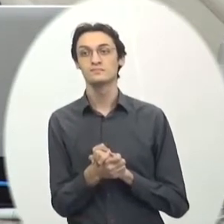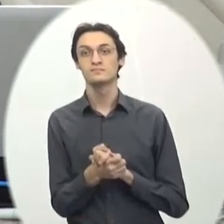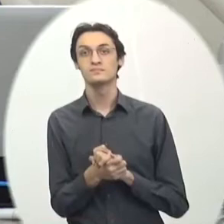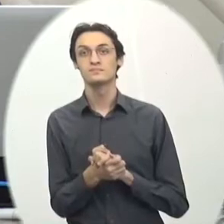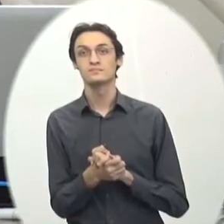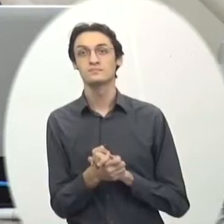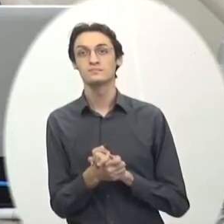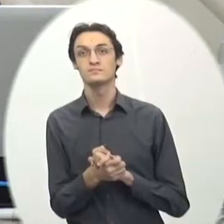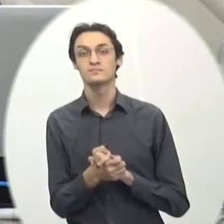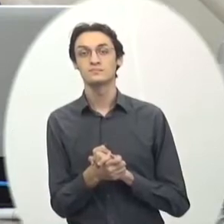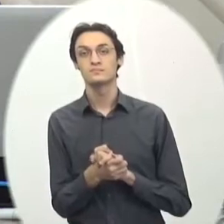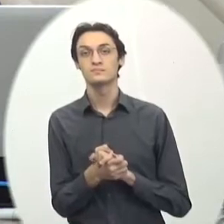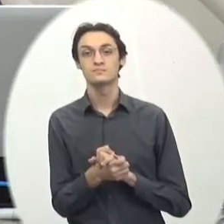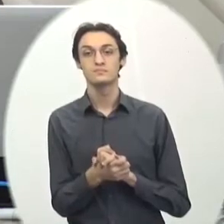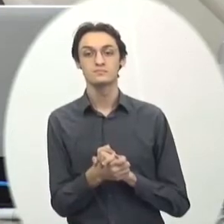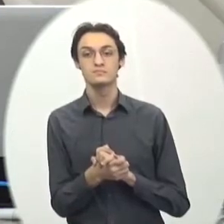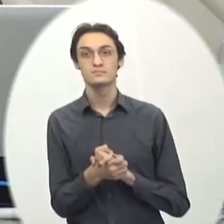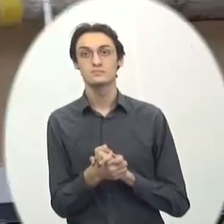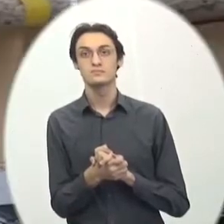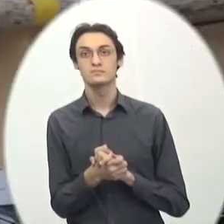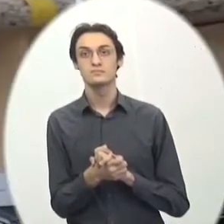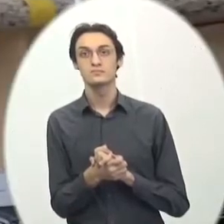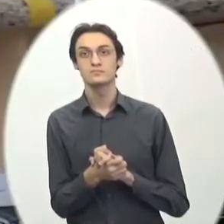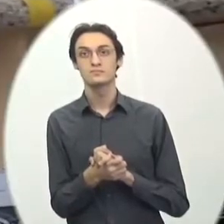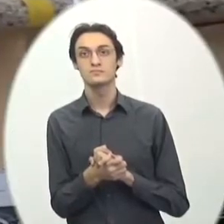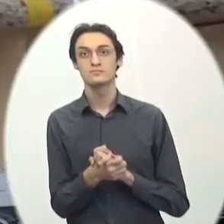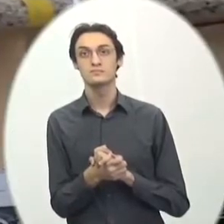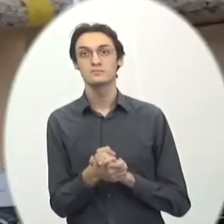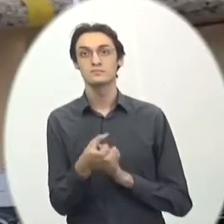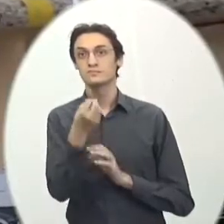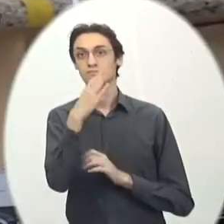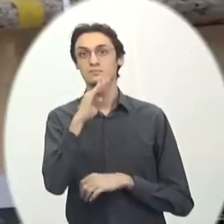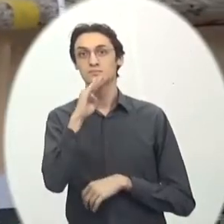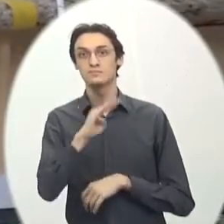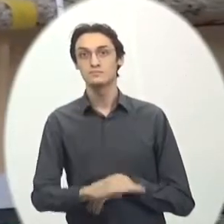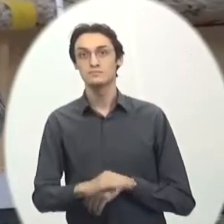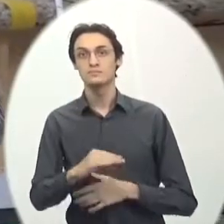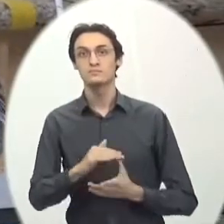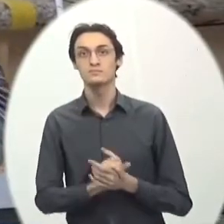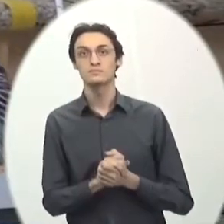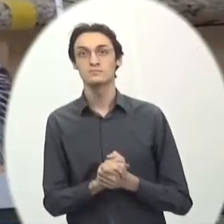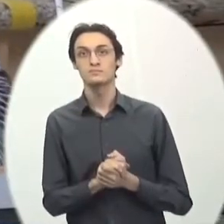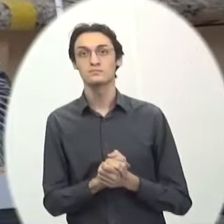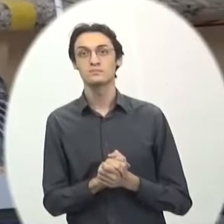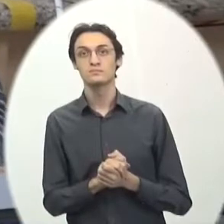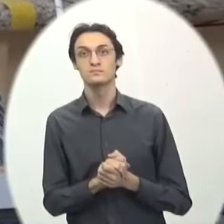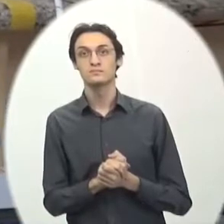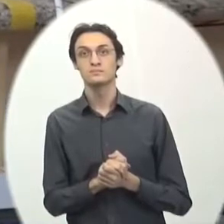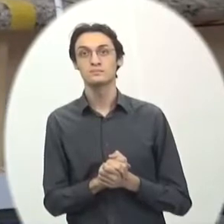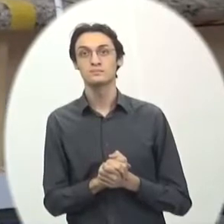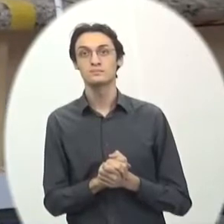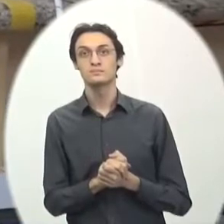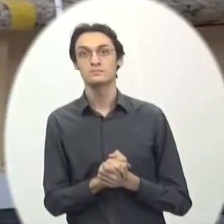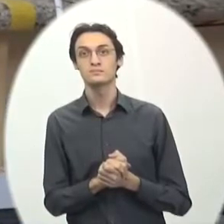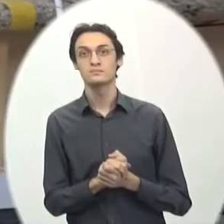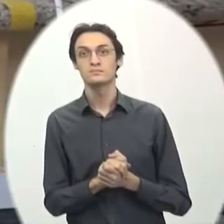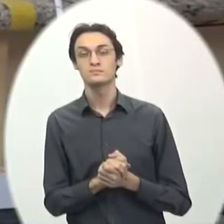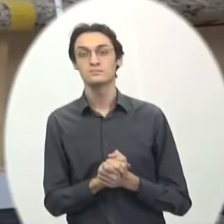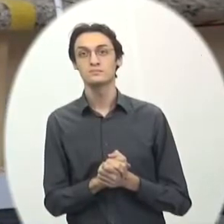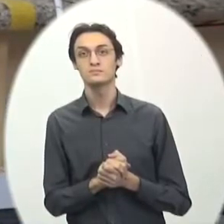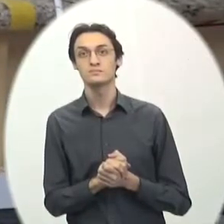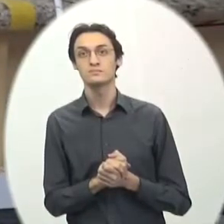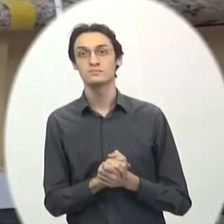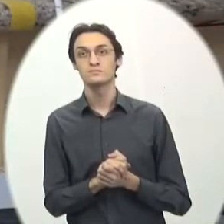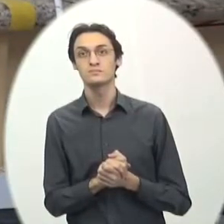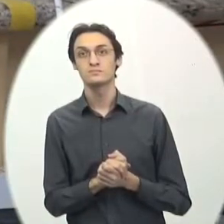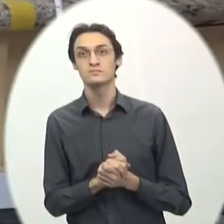referência ao procedimento. Boa tarde. Primeiro que, em relação ao procedimento, eu fui